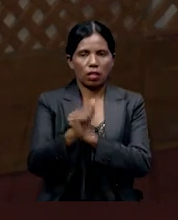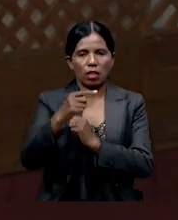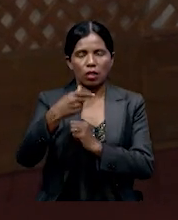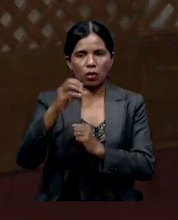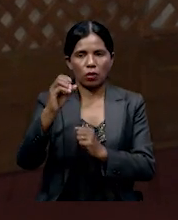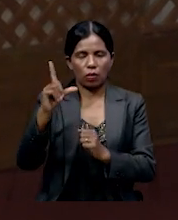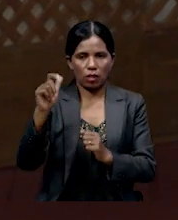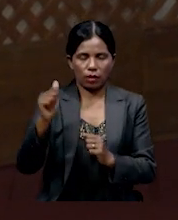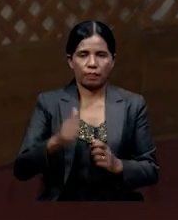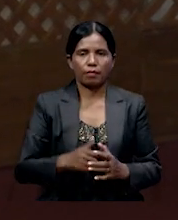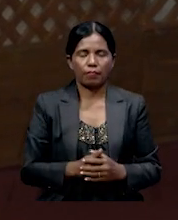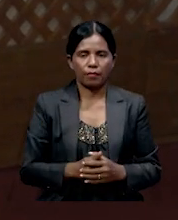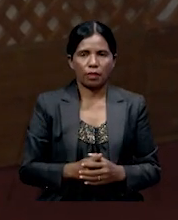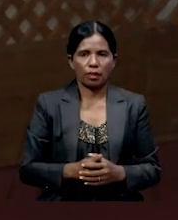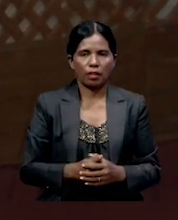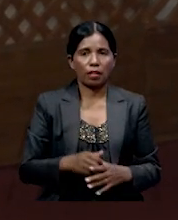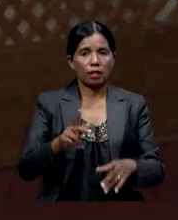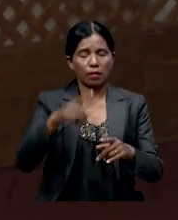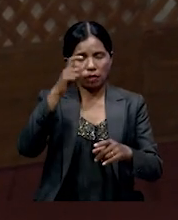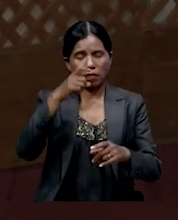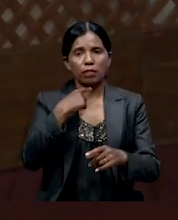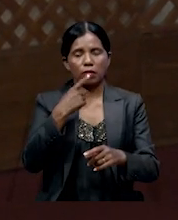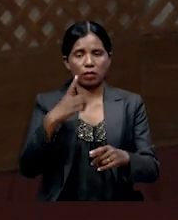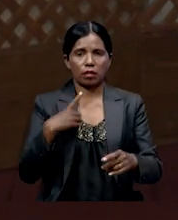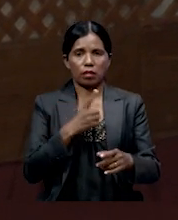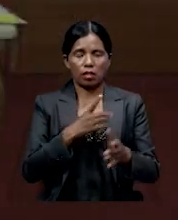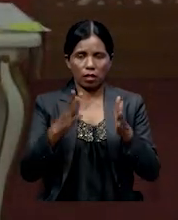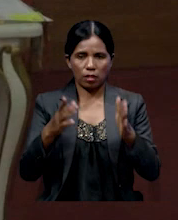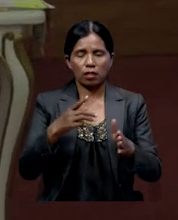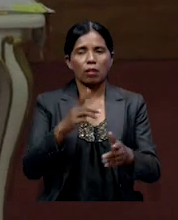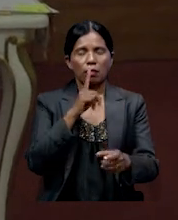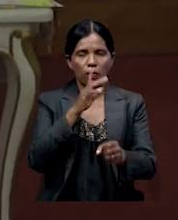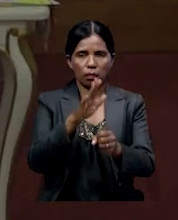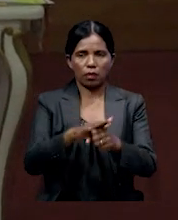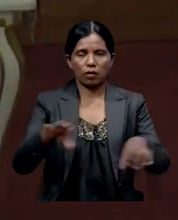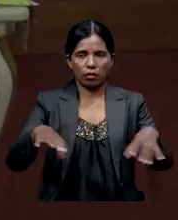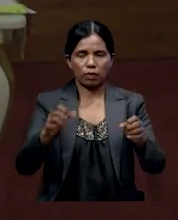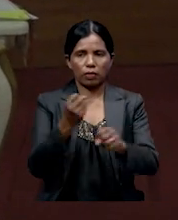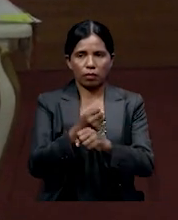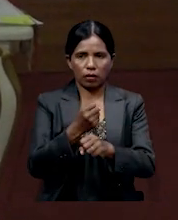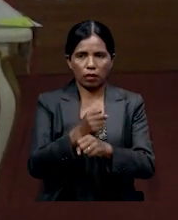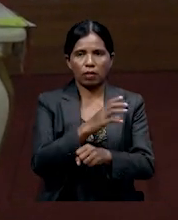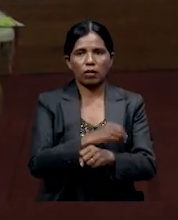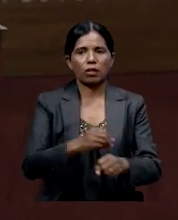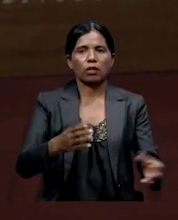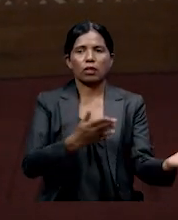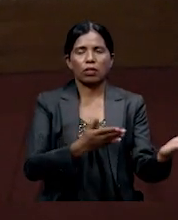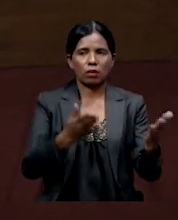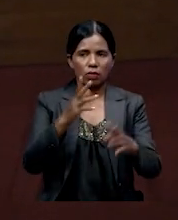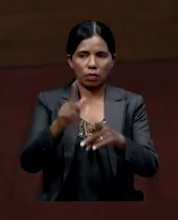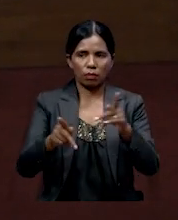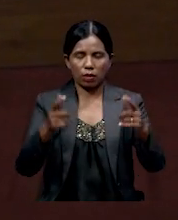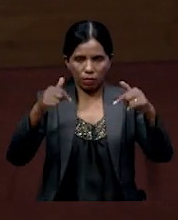África do Sul. Diplomata Timor-Leste ba Angola no África do Sul né, promete ato serviço macas, rodidade investor sira